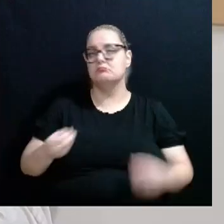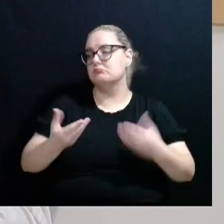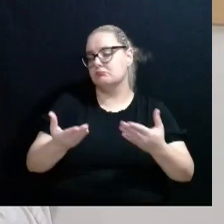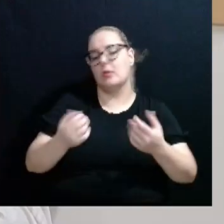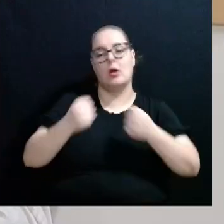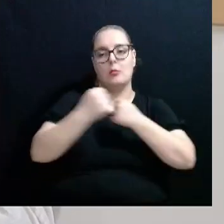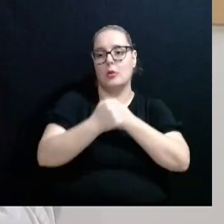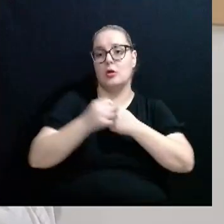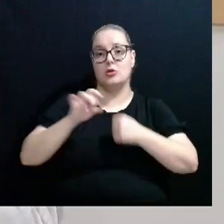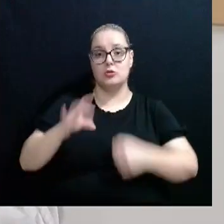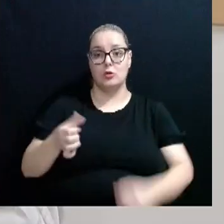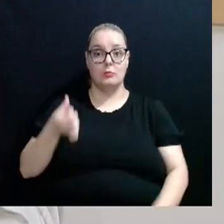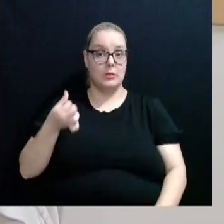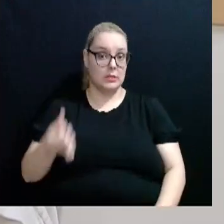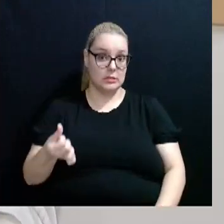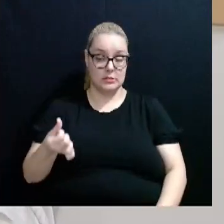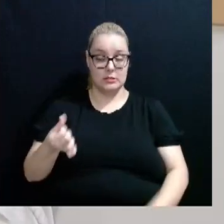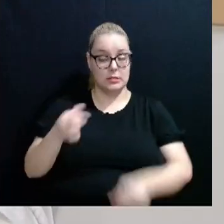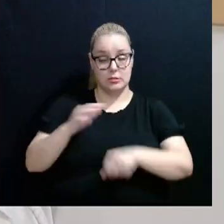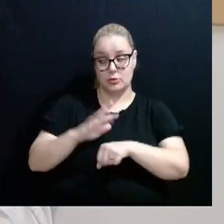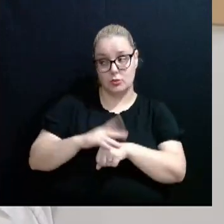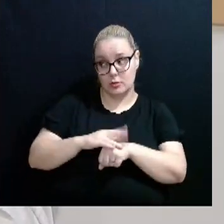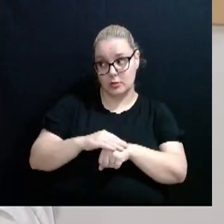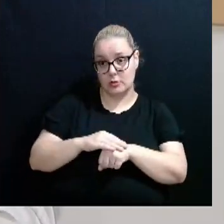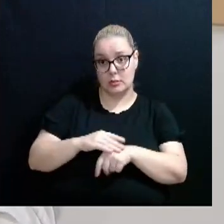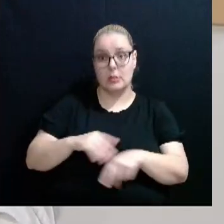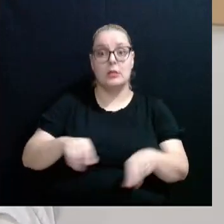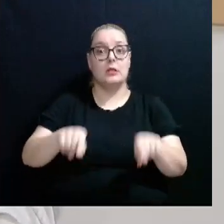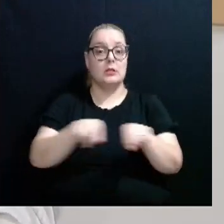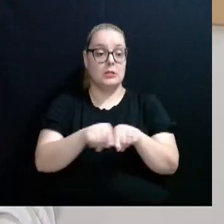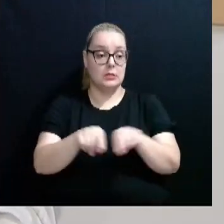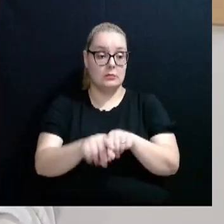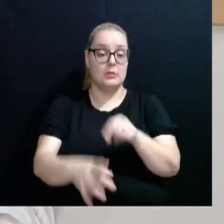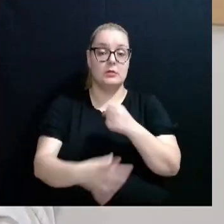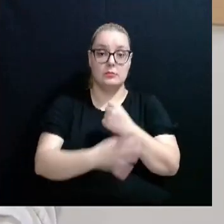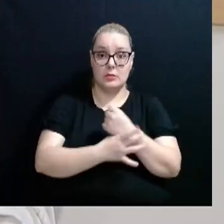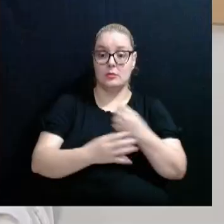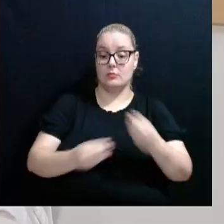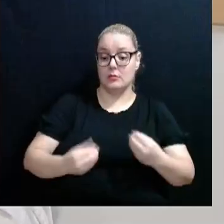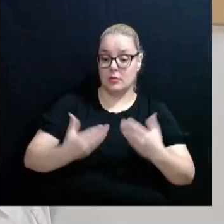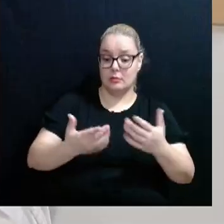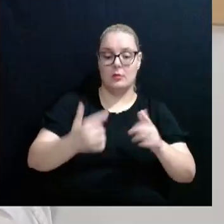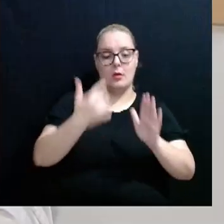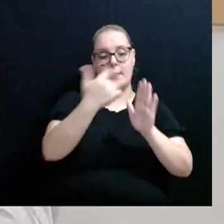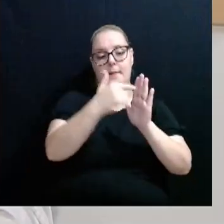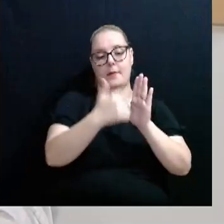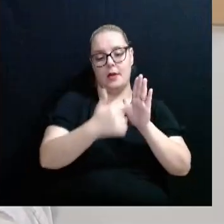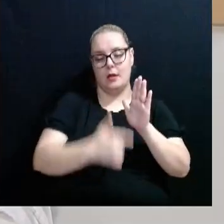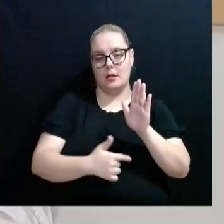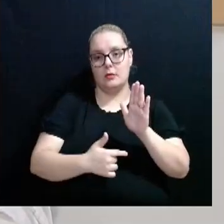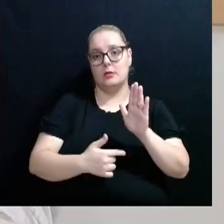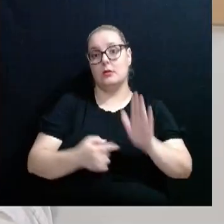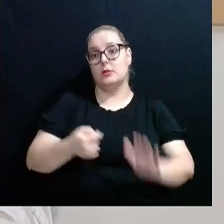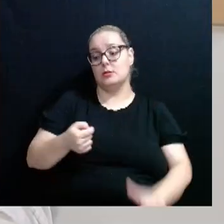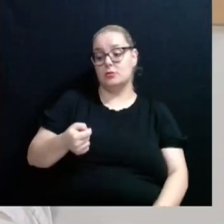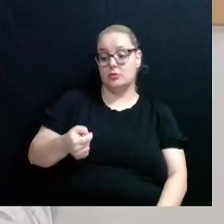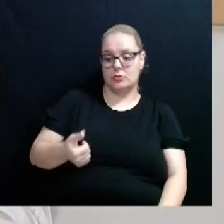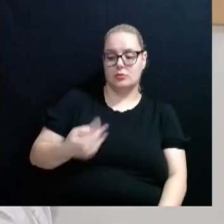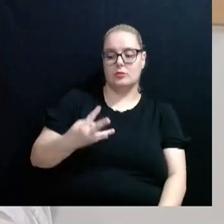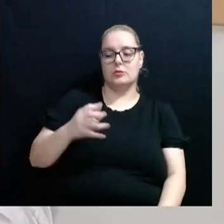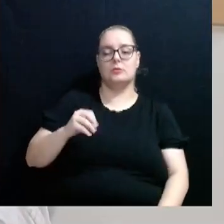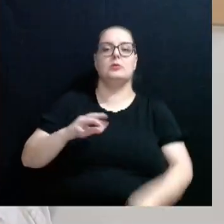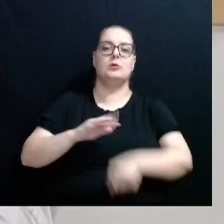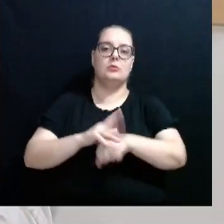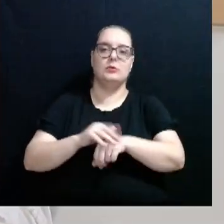6 doenças, como também nós temos seguradoras que elas vão ter uma lista de quase 40 doenças